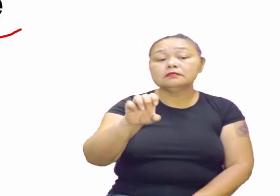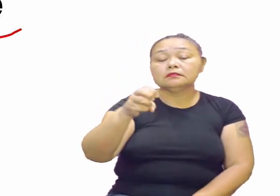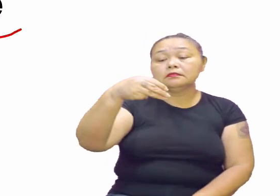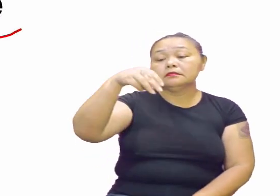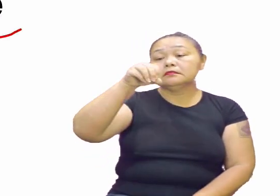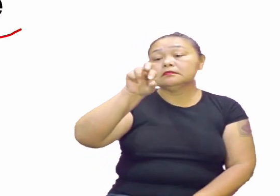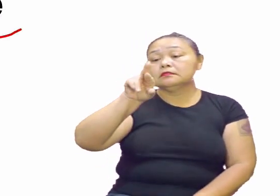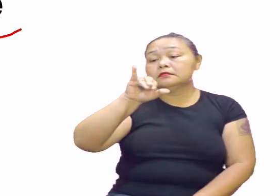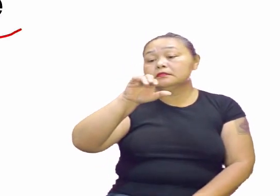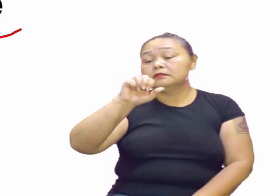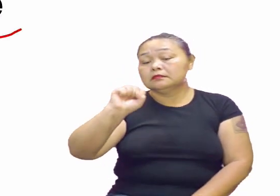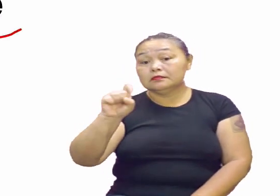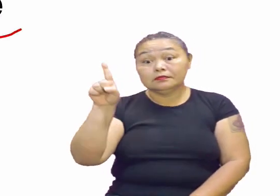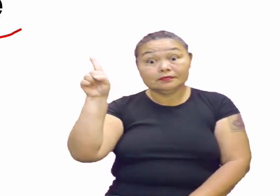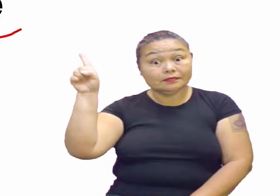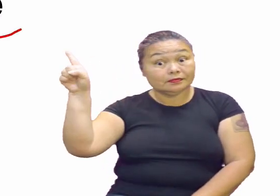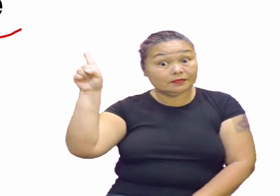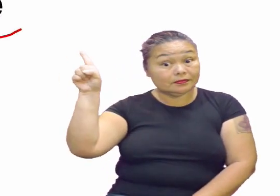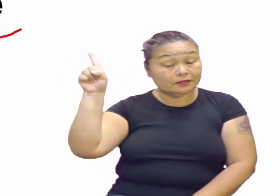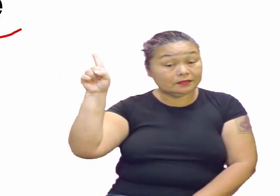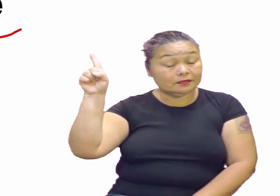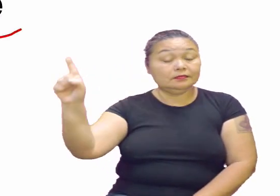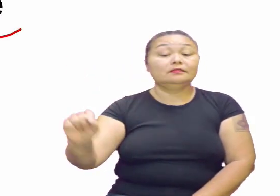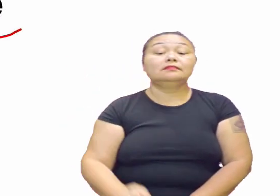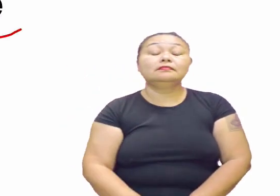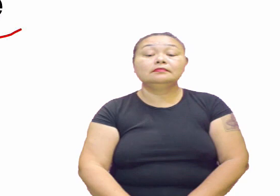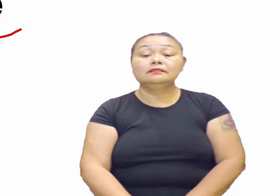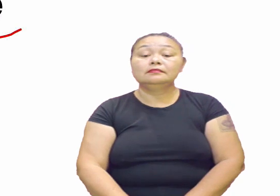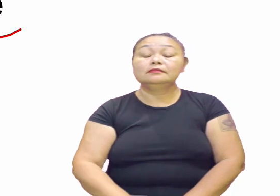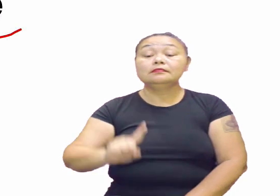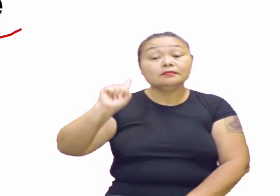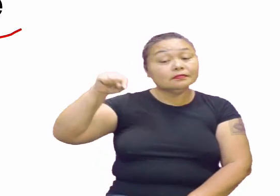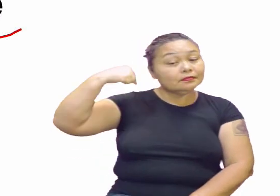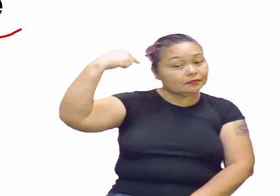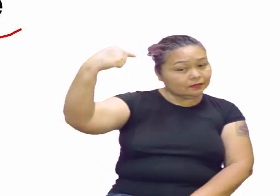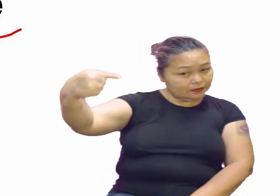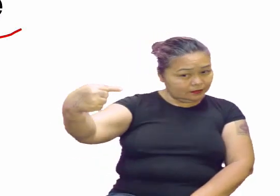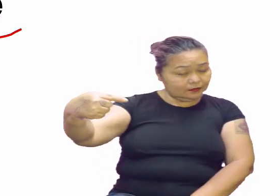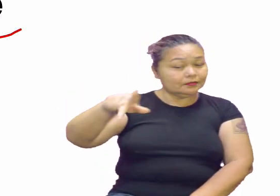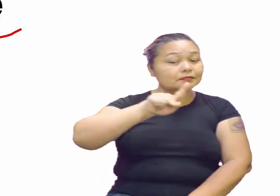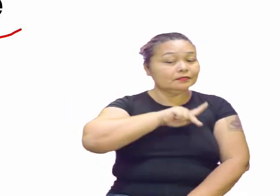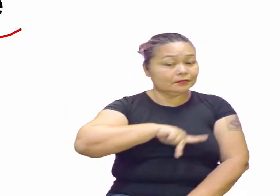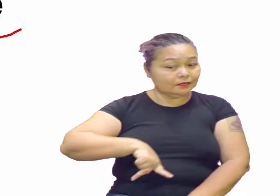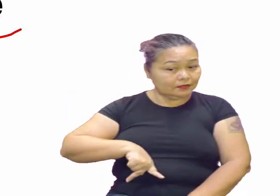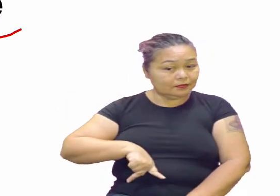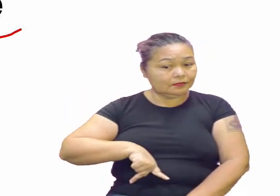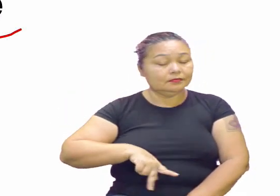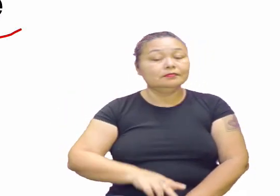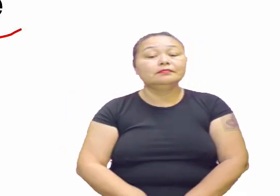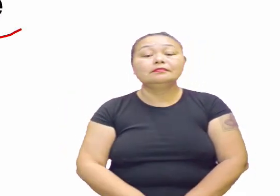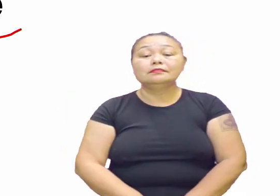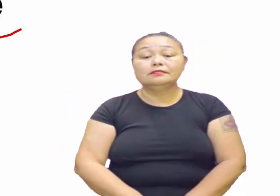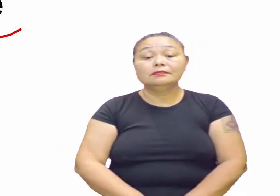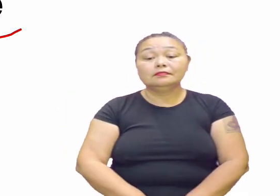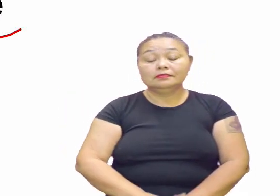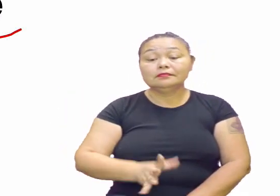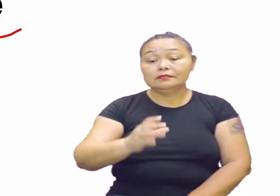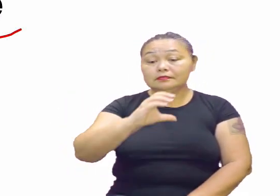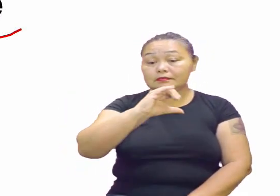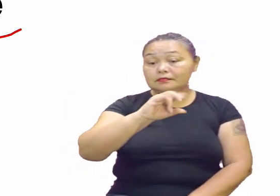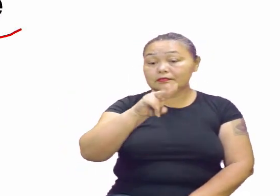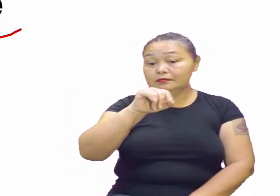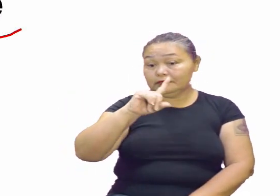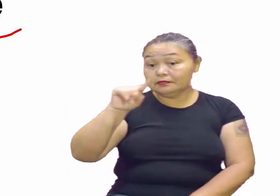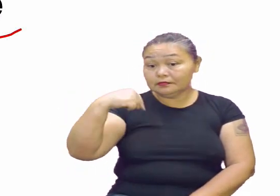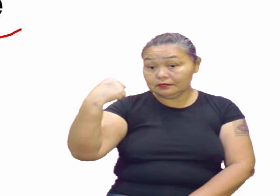de Moraes. Esse daqui vai ser o próximo presidente civil da